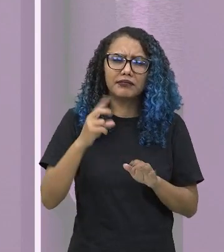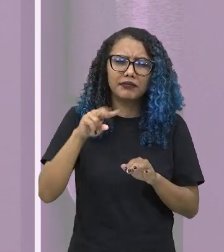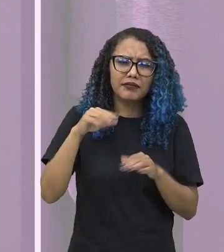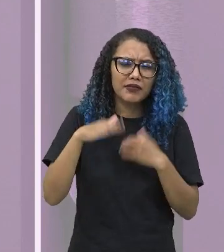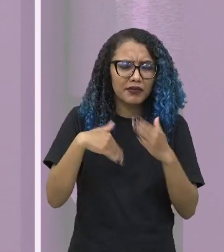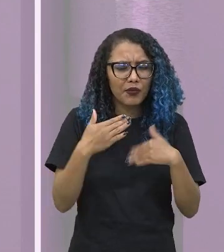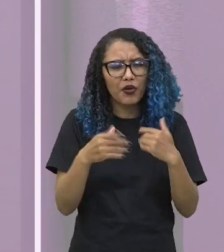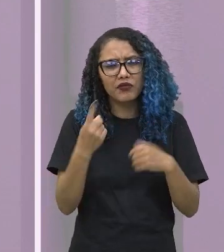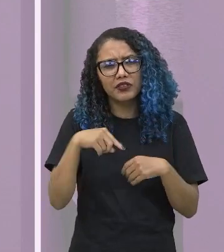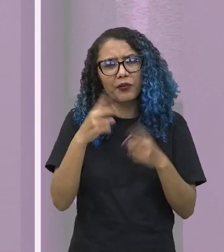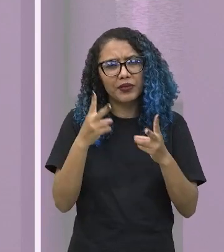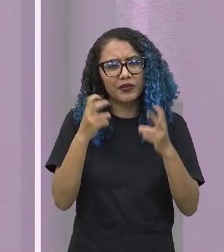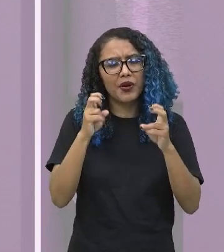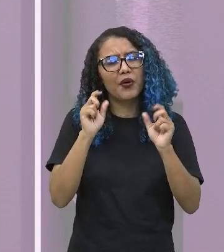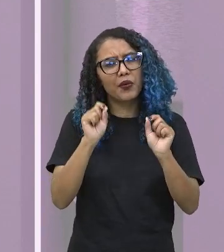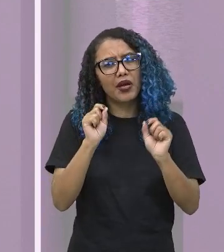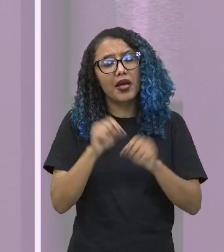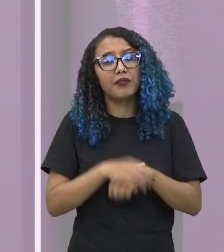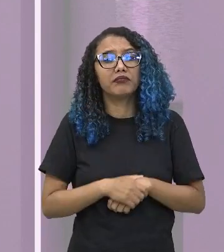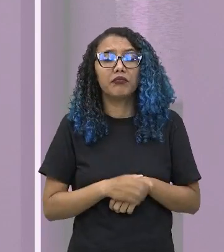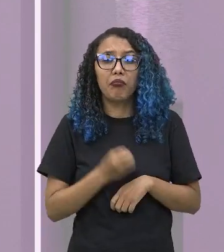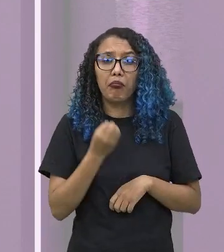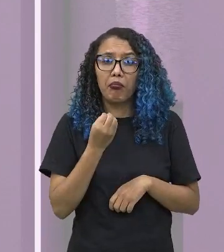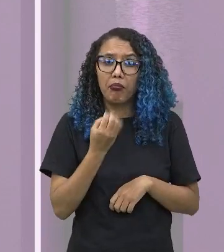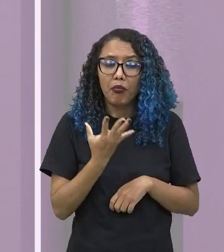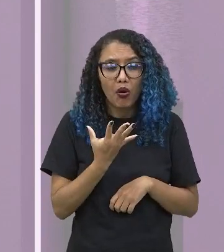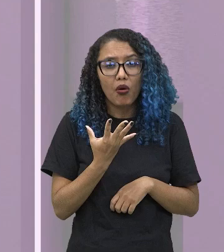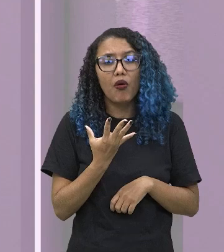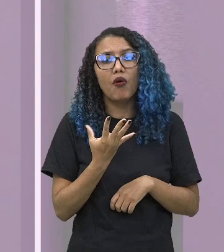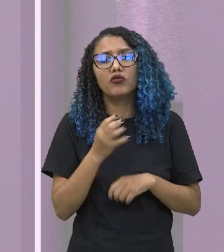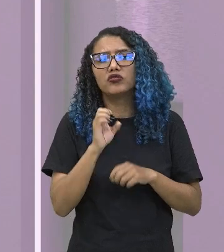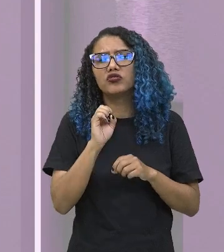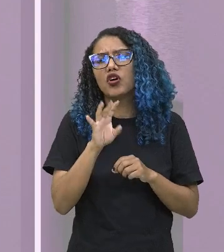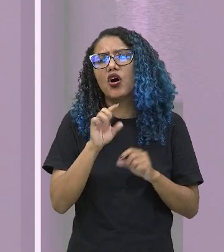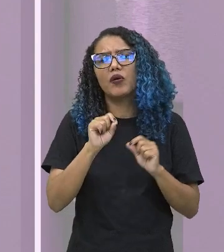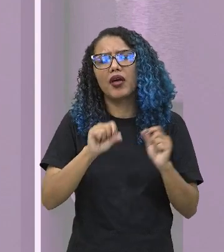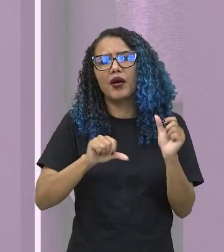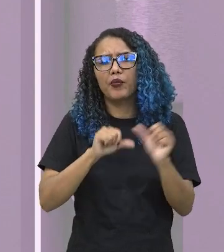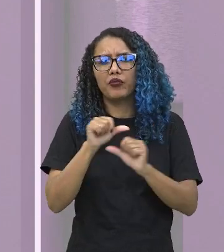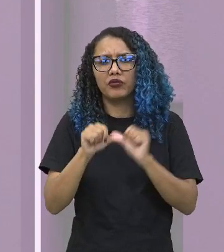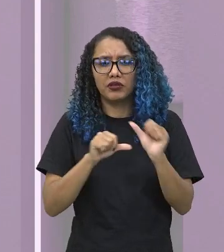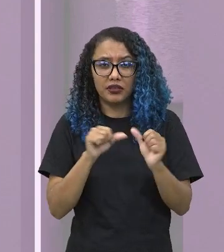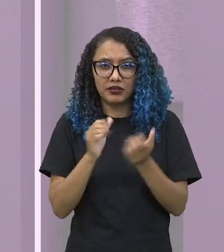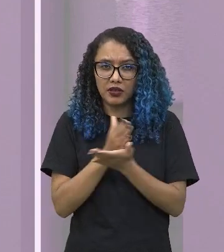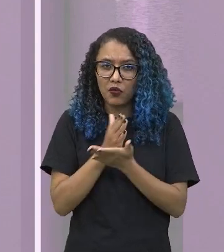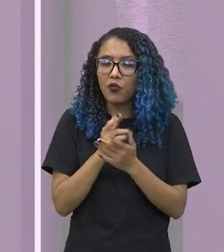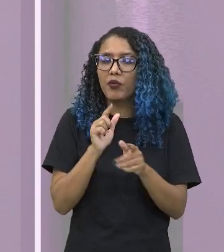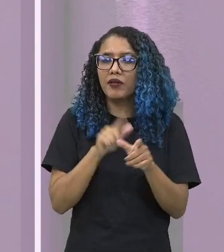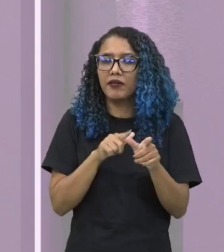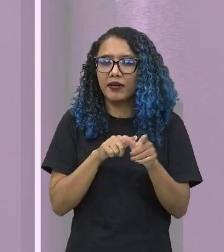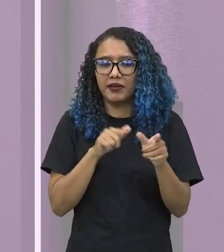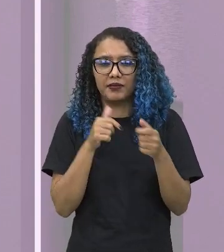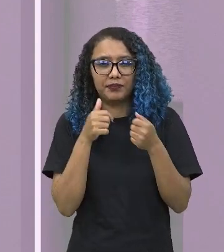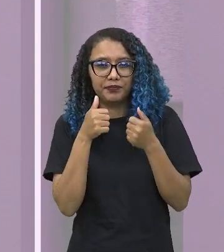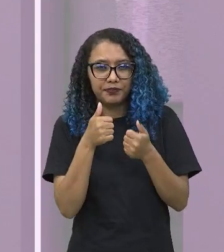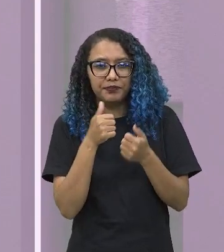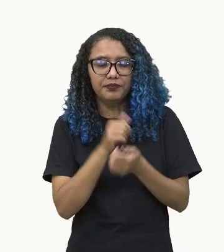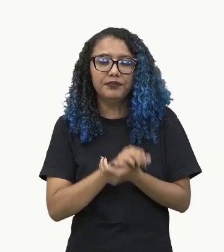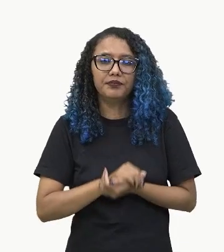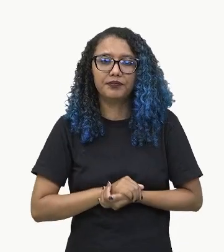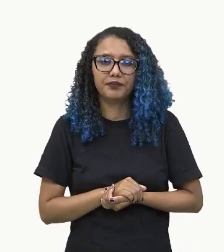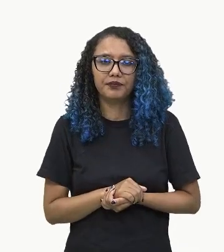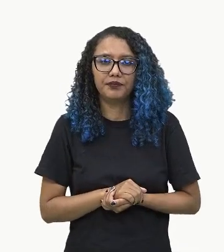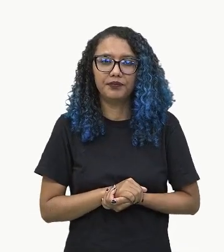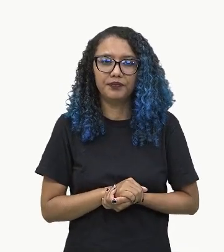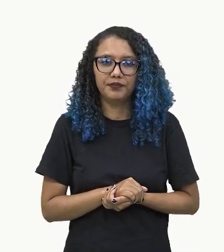e que nada mais é do que algo que você só vai fazer um remanejamento com algumas letras. Tudo bem? Então vamos lá ao